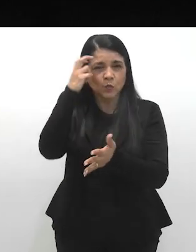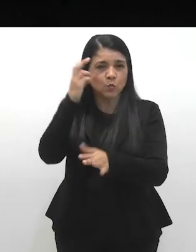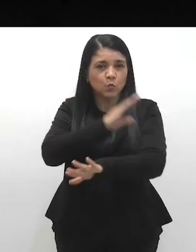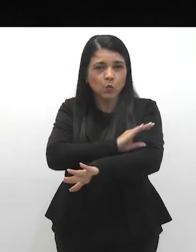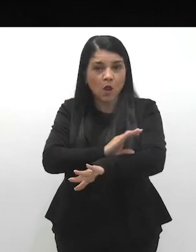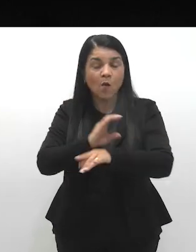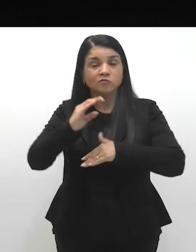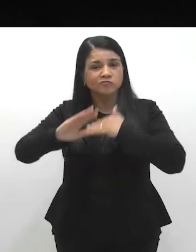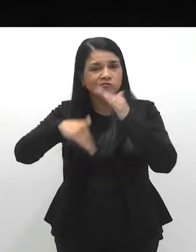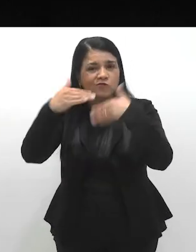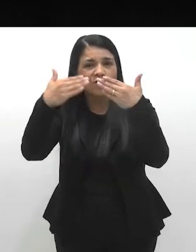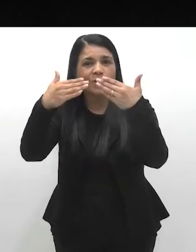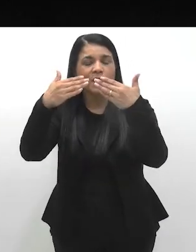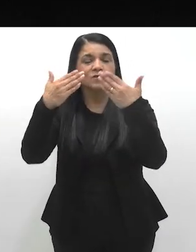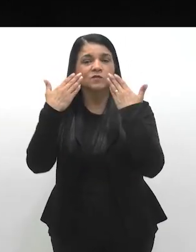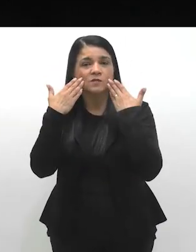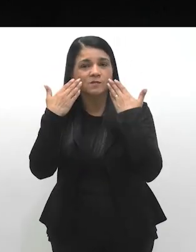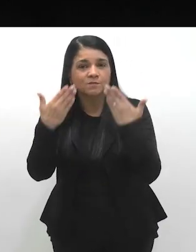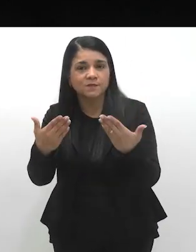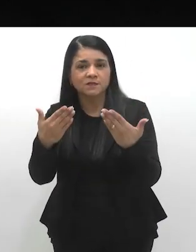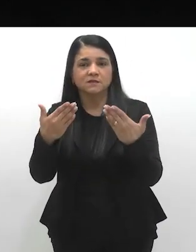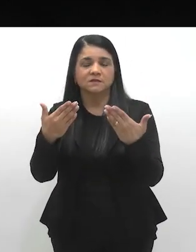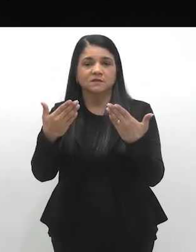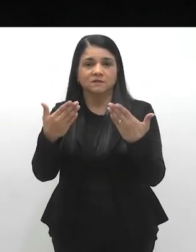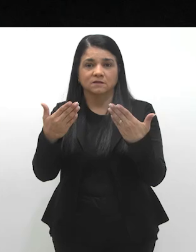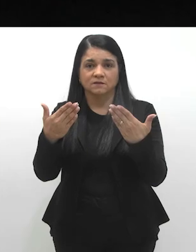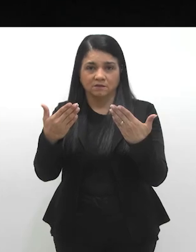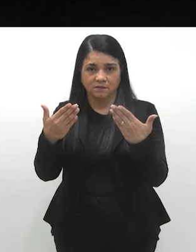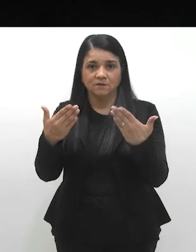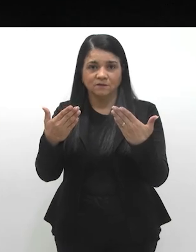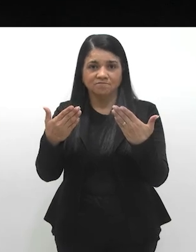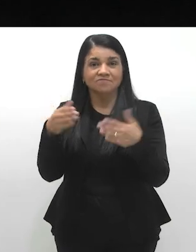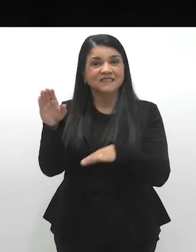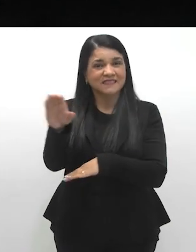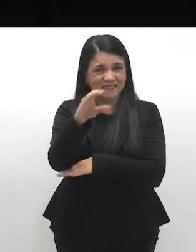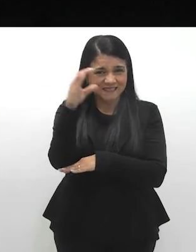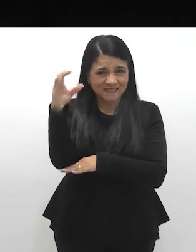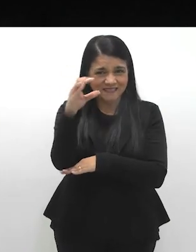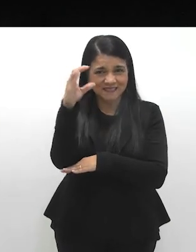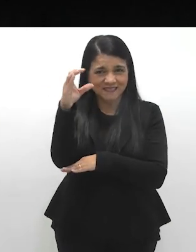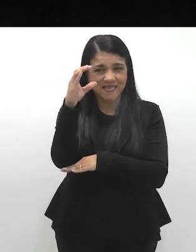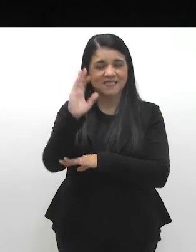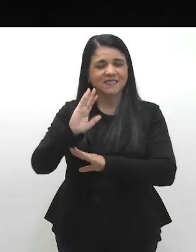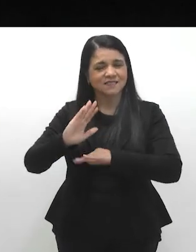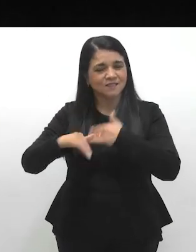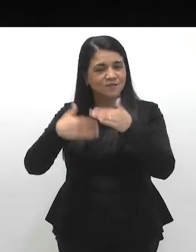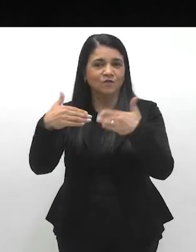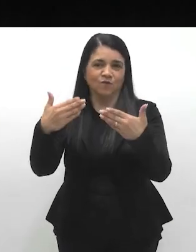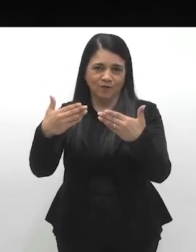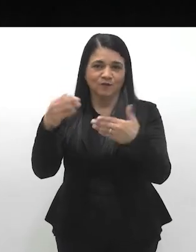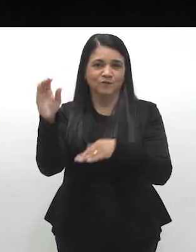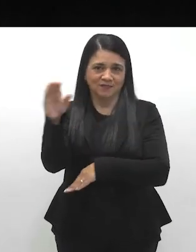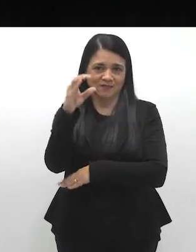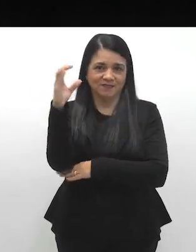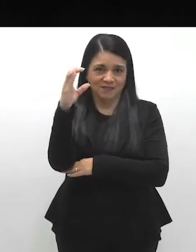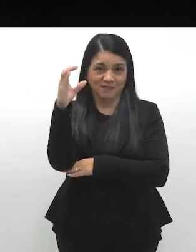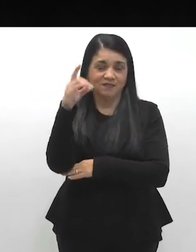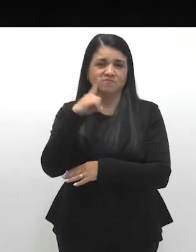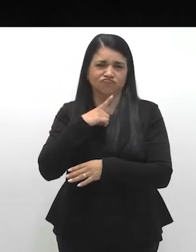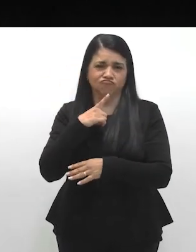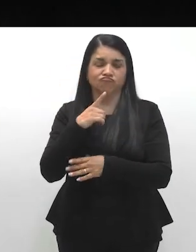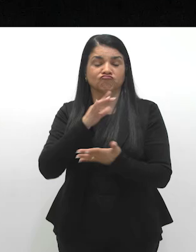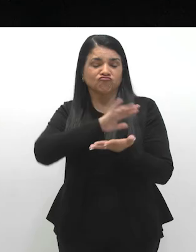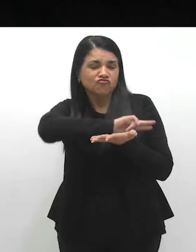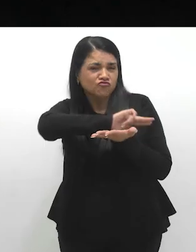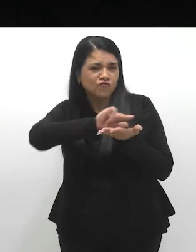de centro cultural, de desenvolvimento e de apresentação de ciência e desenvolvimento de ciência. Só para você